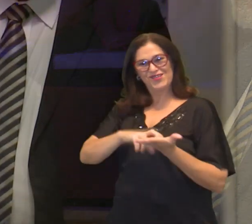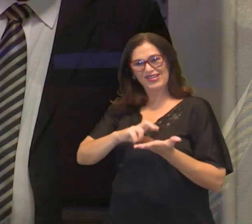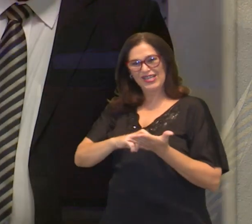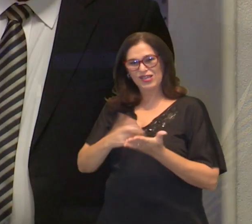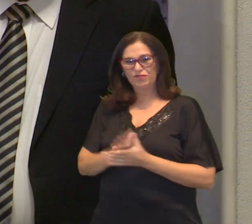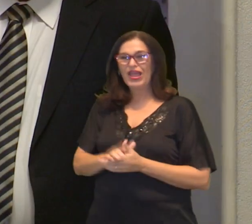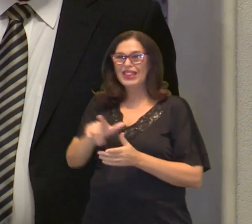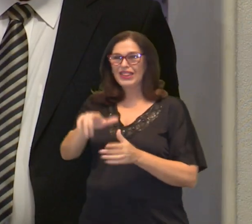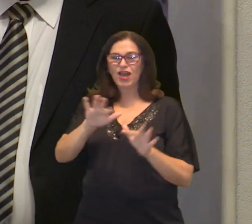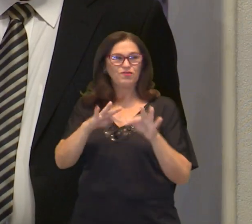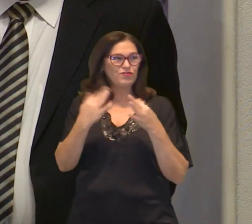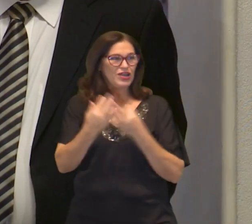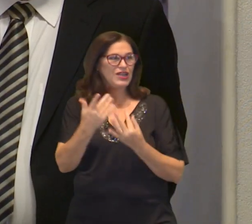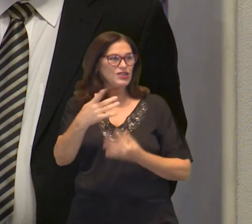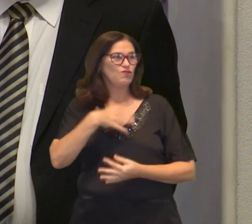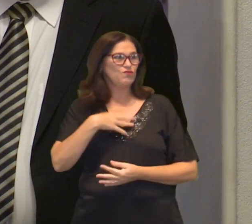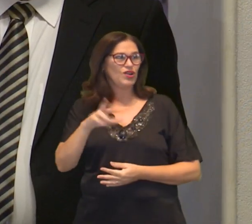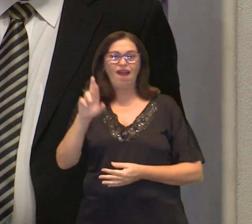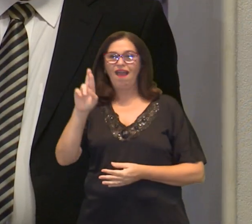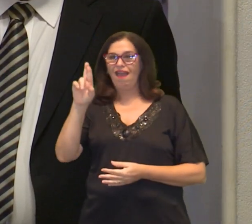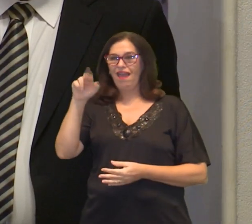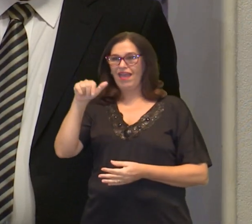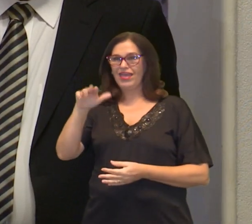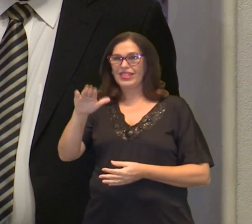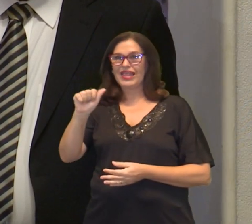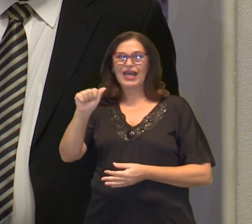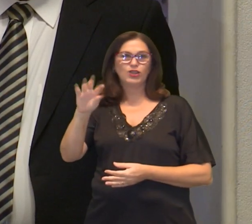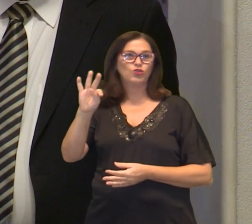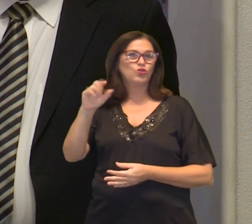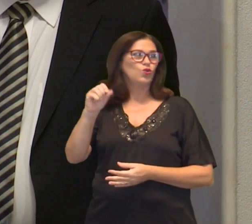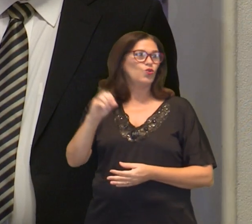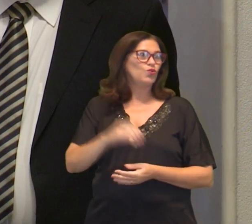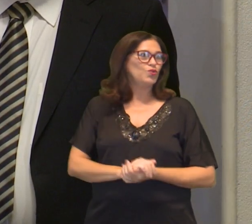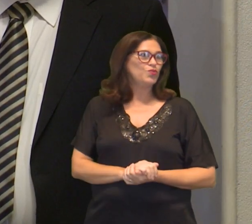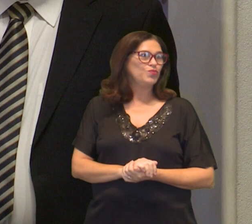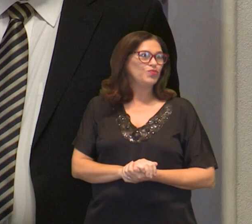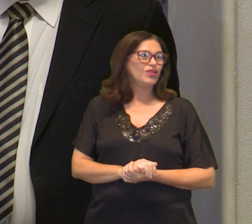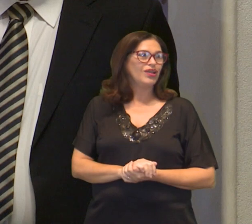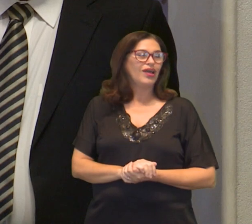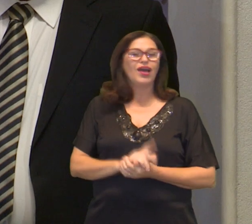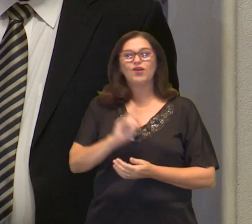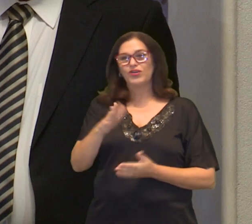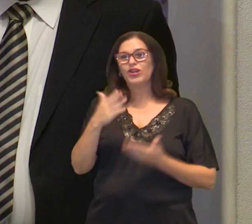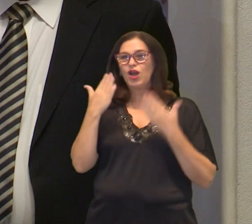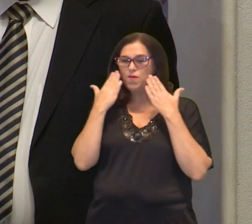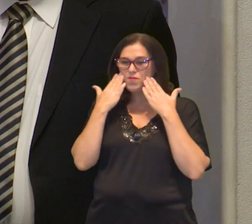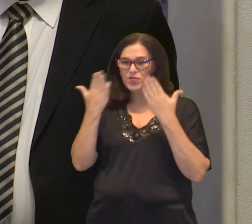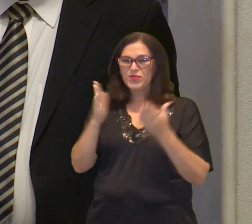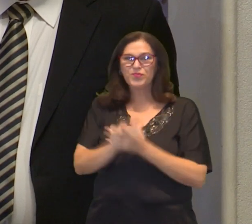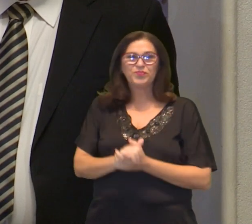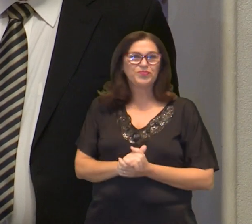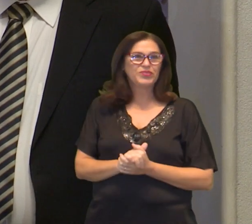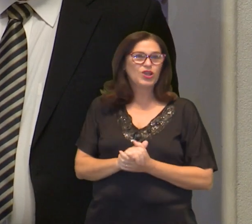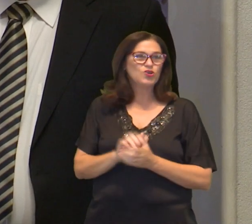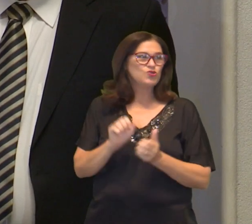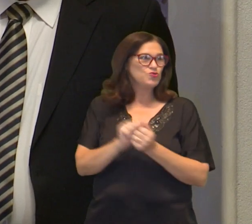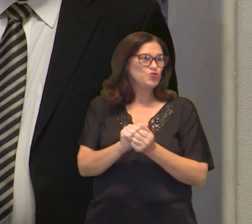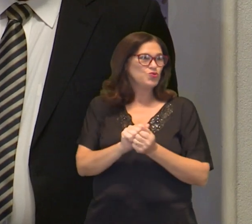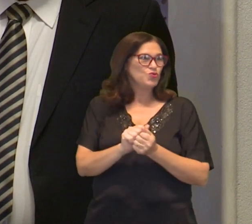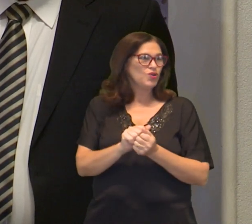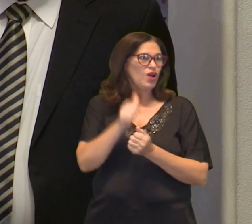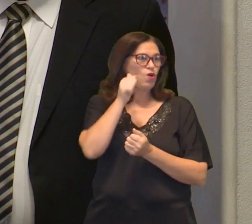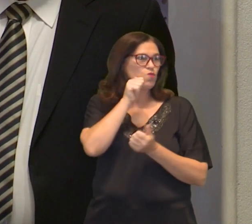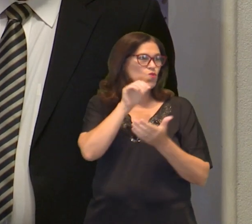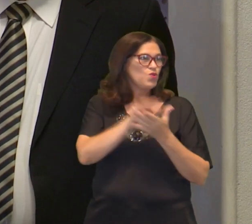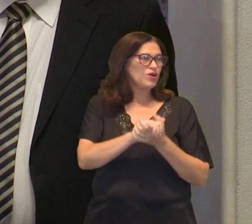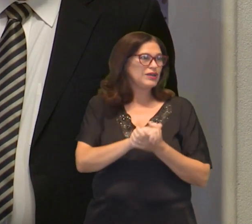seus familiares aqui, o seu filho Renato, com a sua esposa Thaíse, e os filhos que já foram apresentados. Está acompanhado da sua esposa. Irmão,